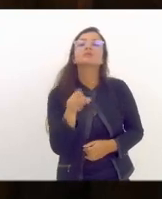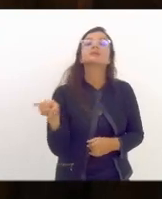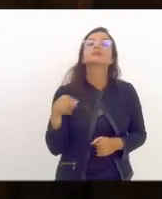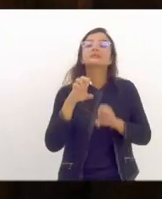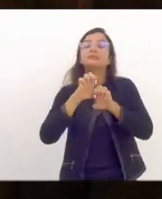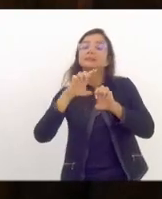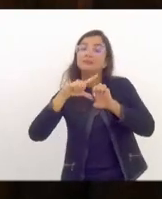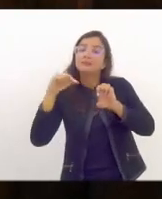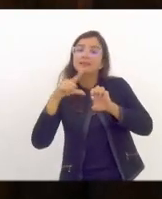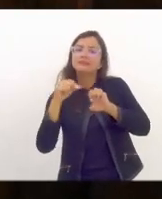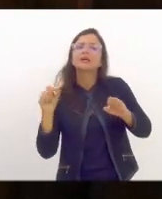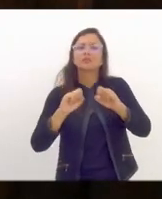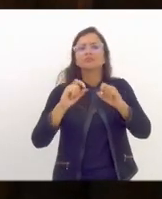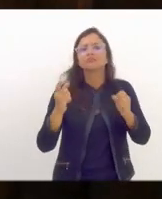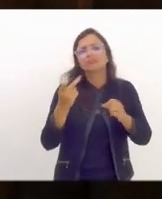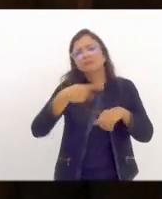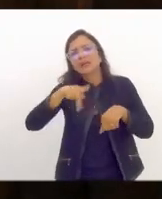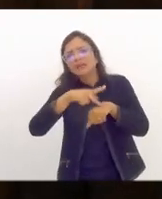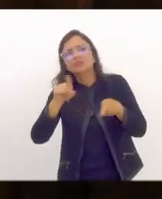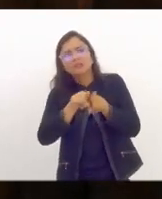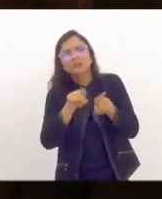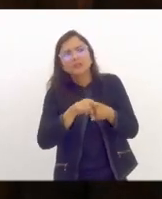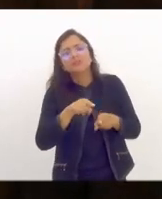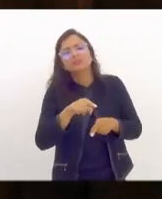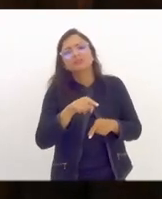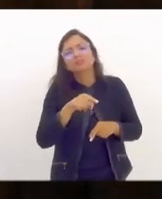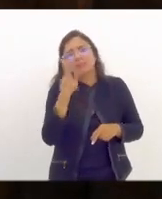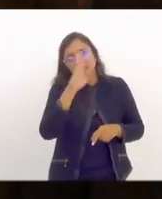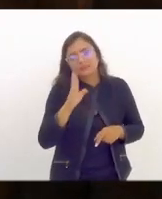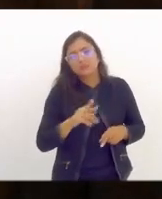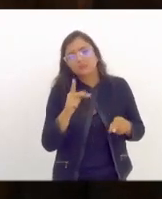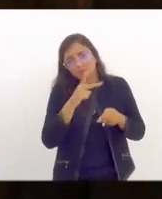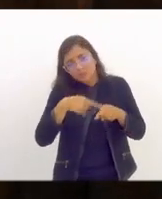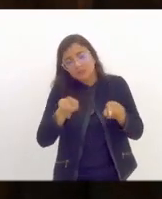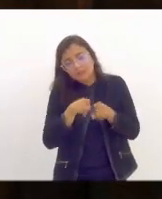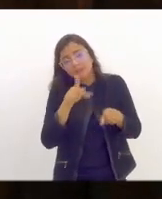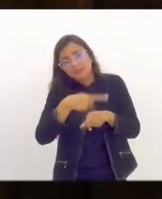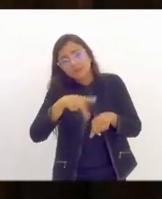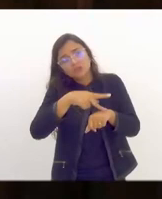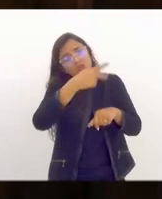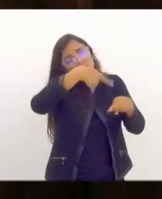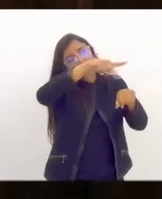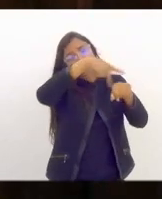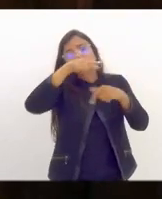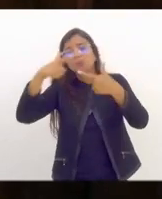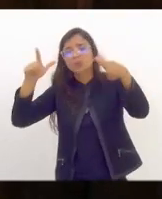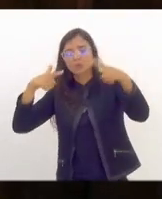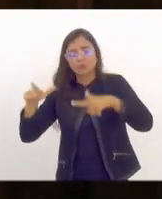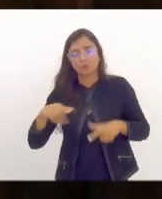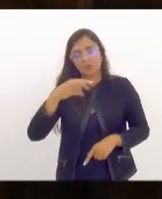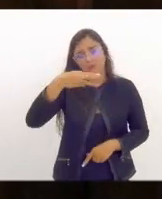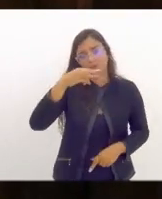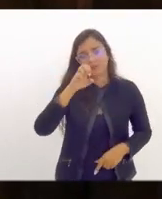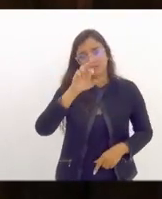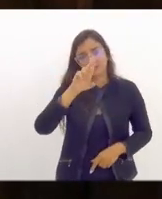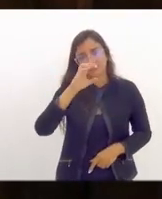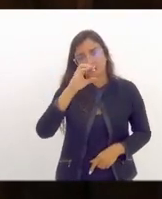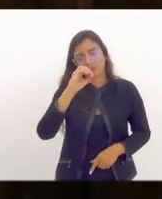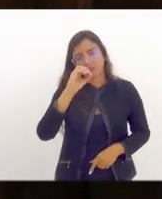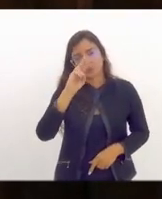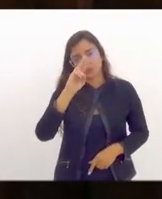e de outros países especialmente do Mercosul por conta da novidade do cinema digital